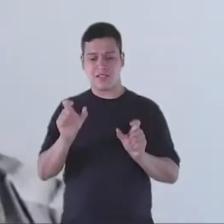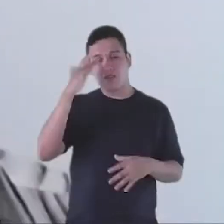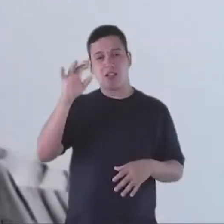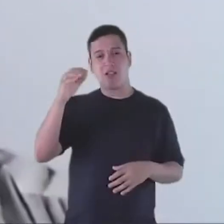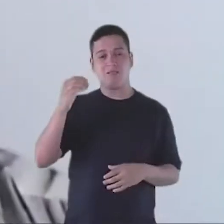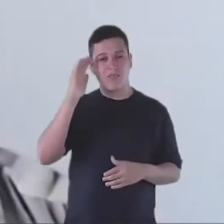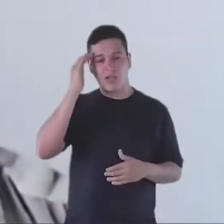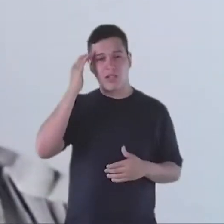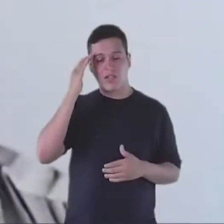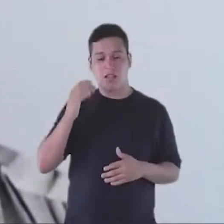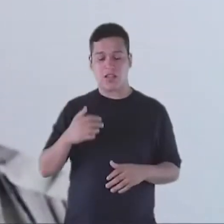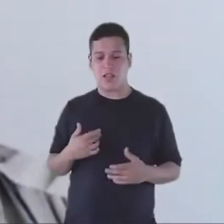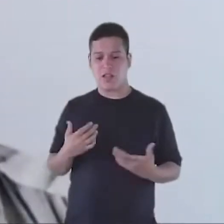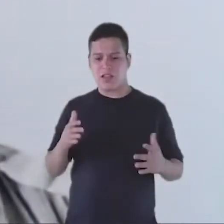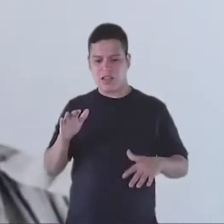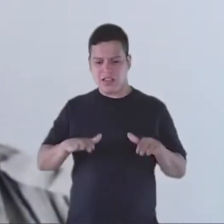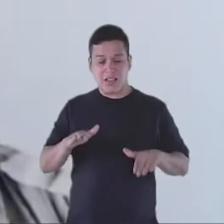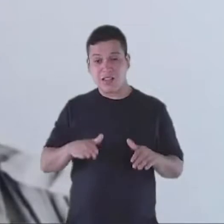orbitando em torno